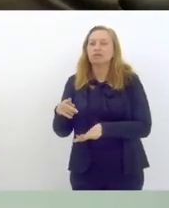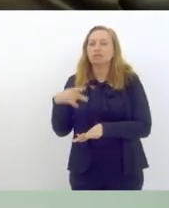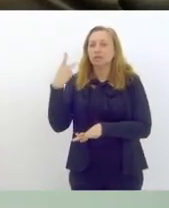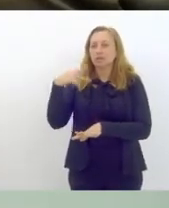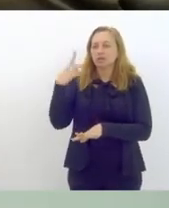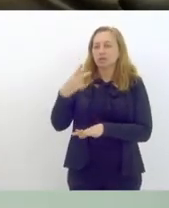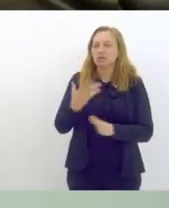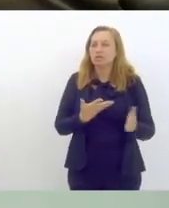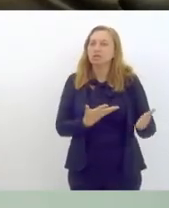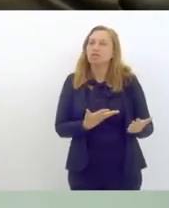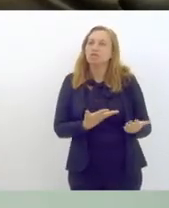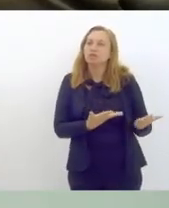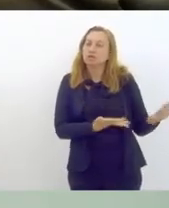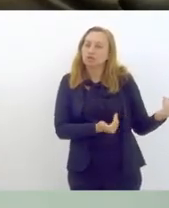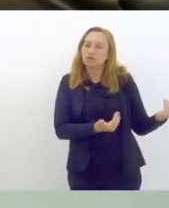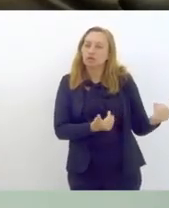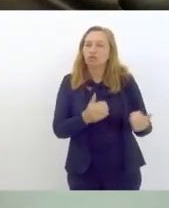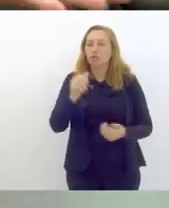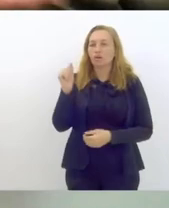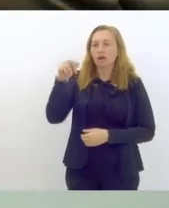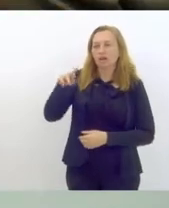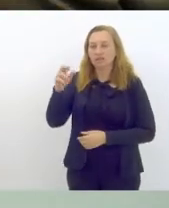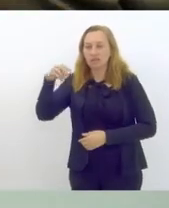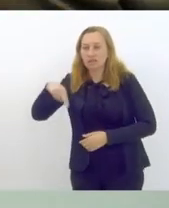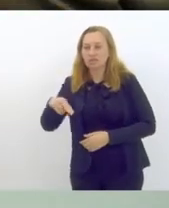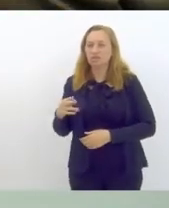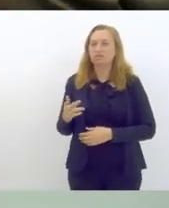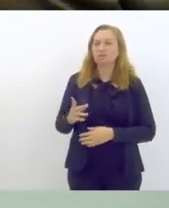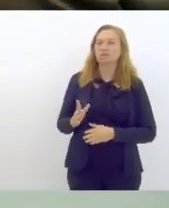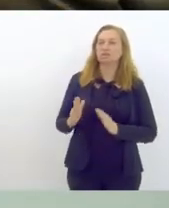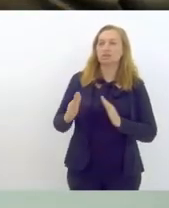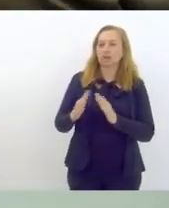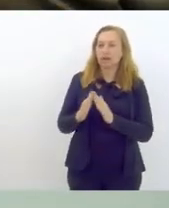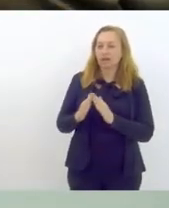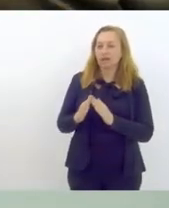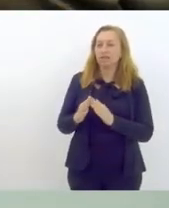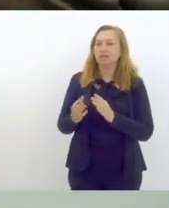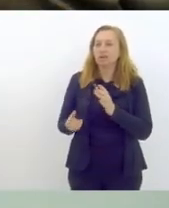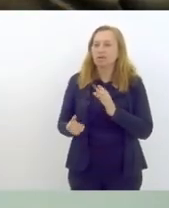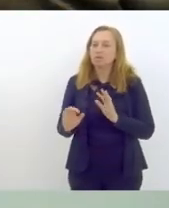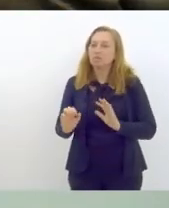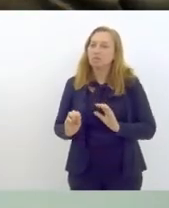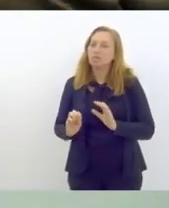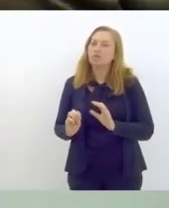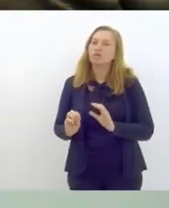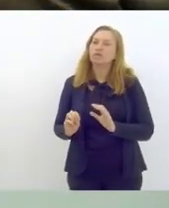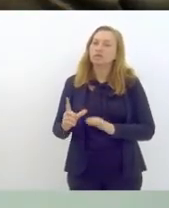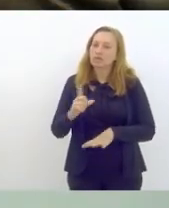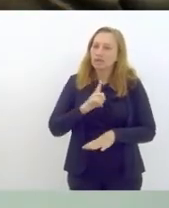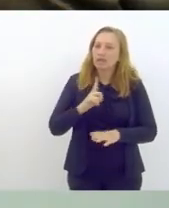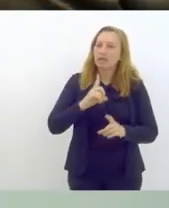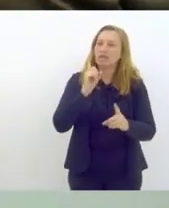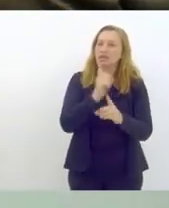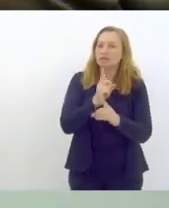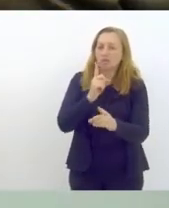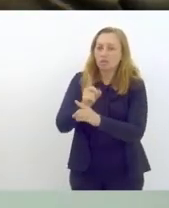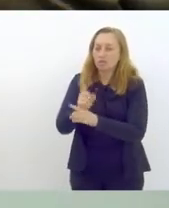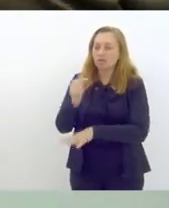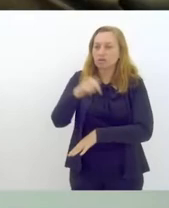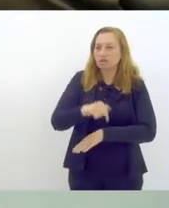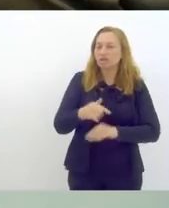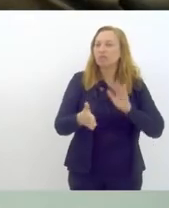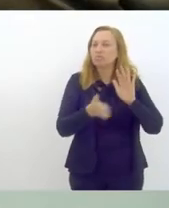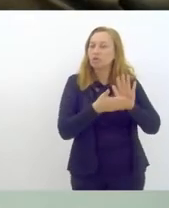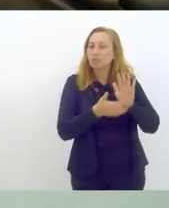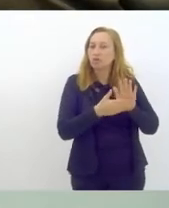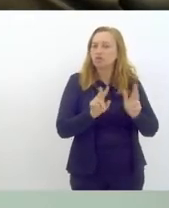o Anderson Nogueira, de levar da Casa promover esses encontros para a gente conseguir engajamento para as